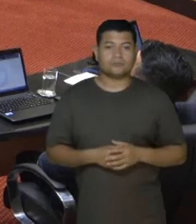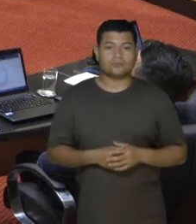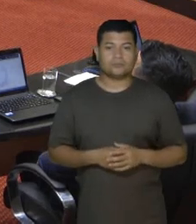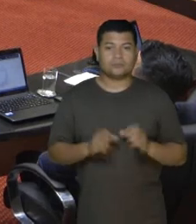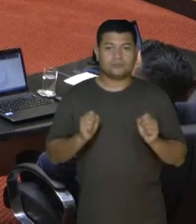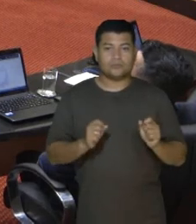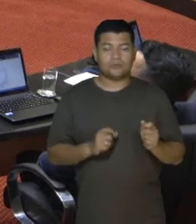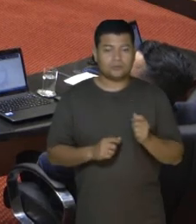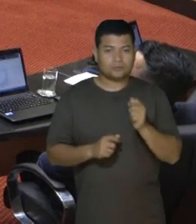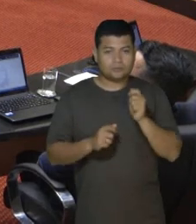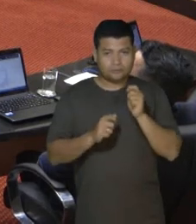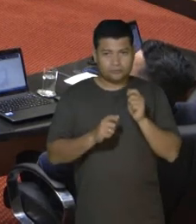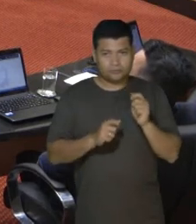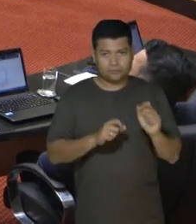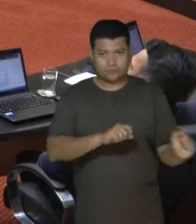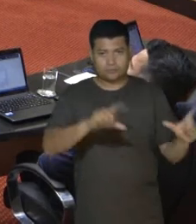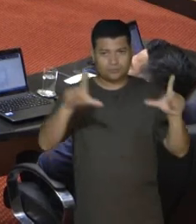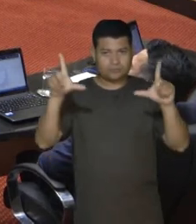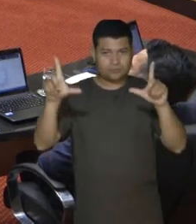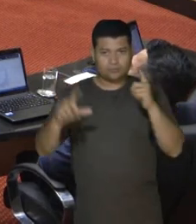painel, deputado Cobalcini?